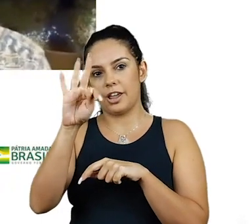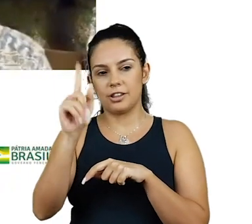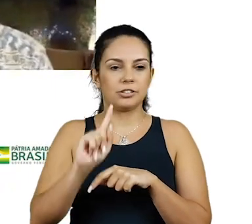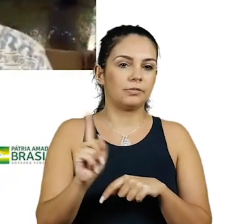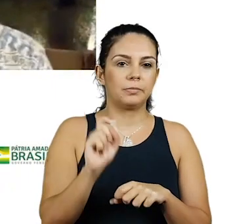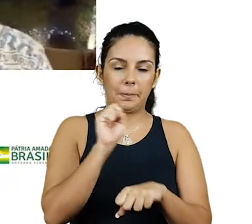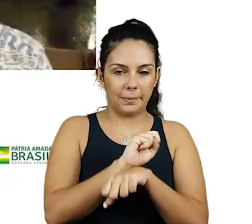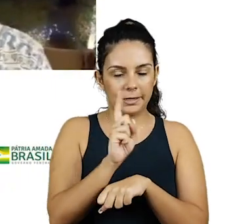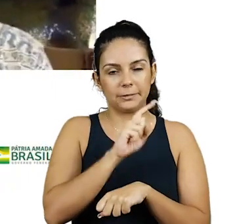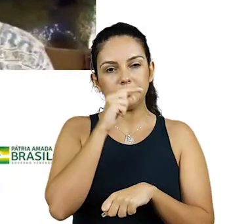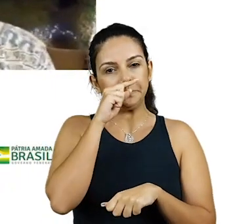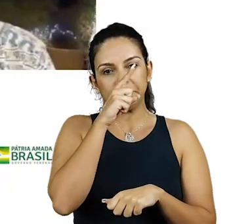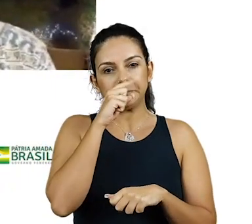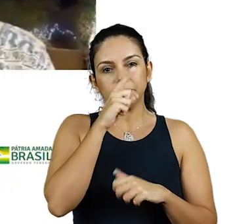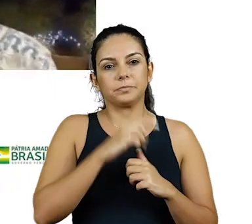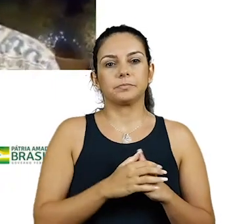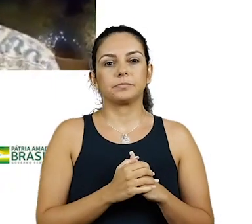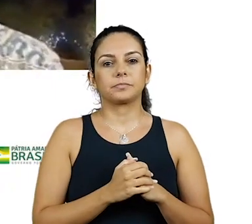de